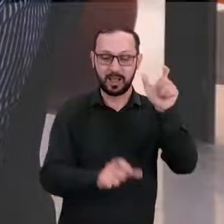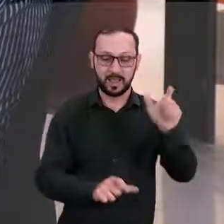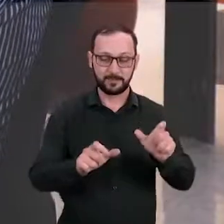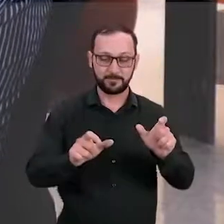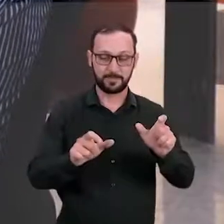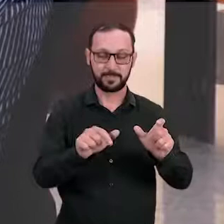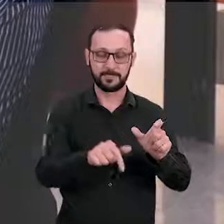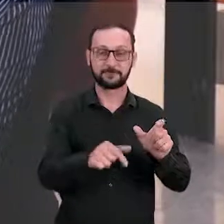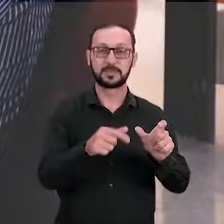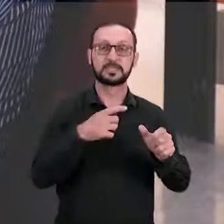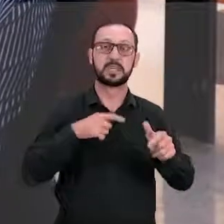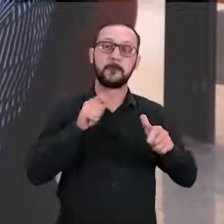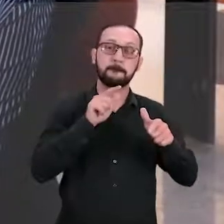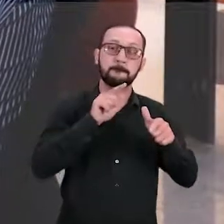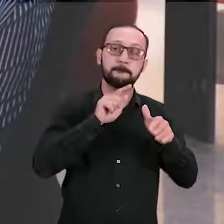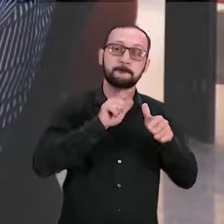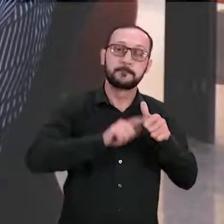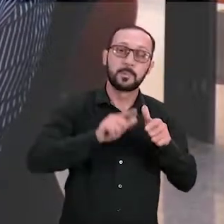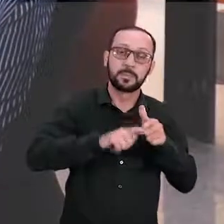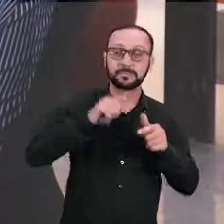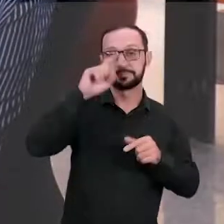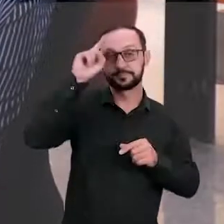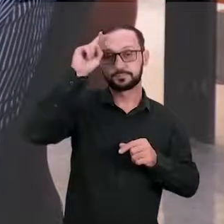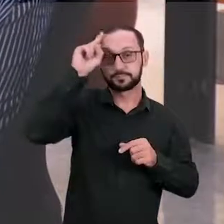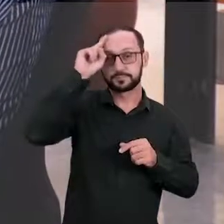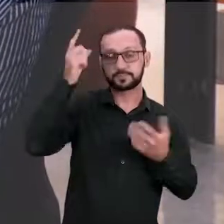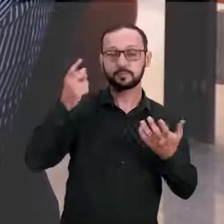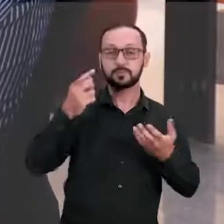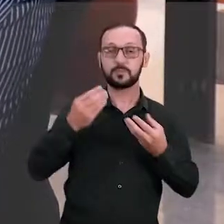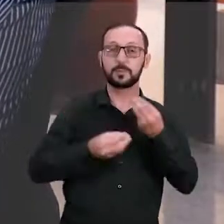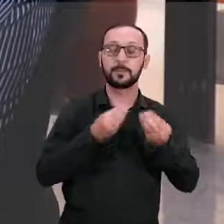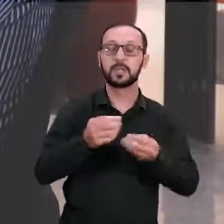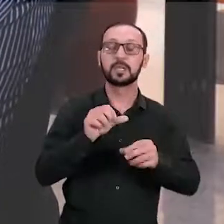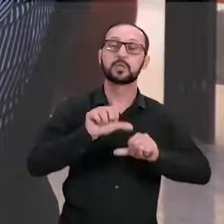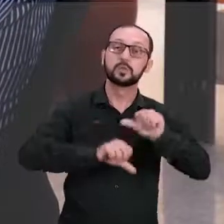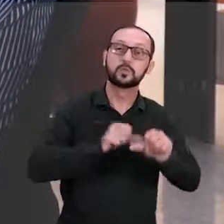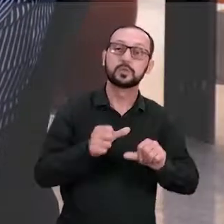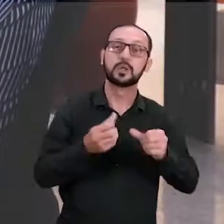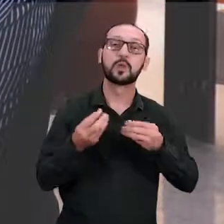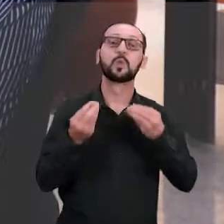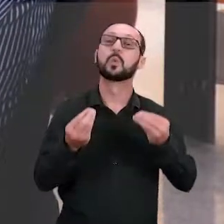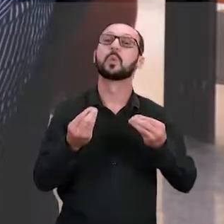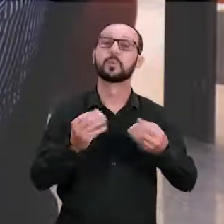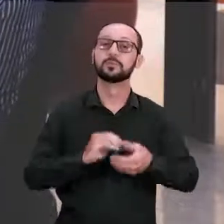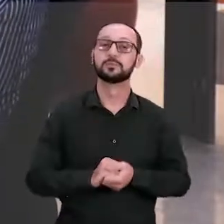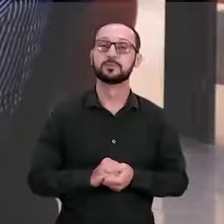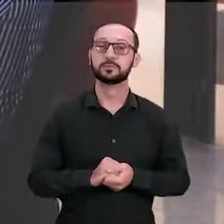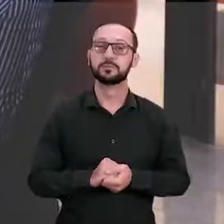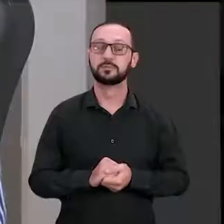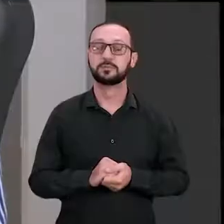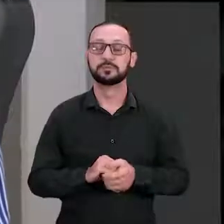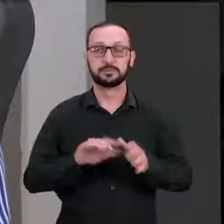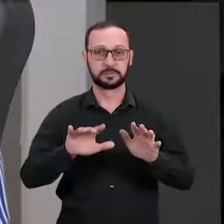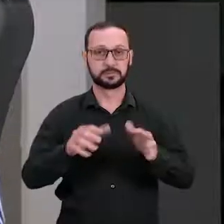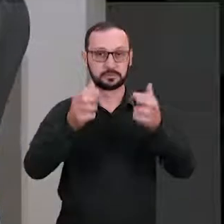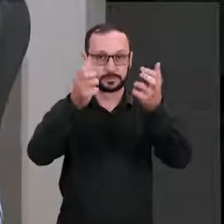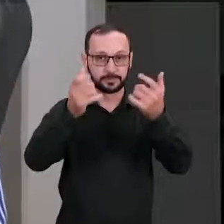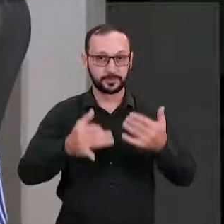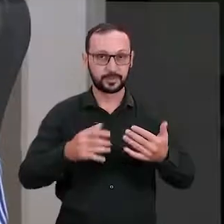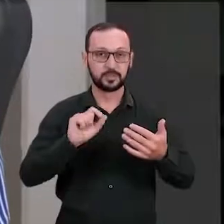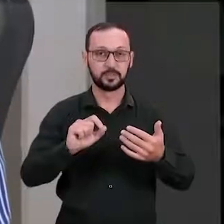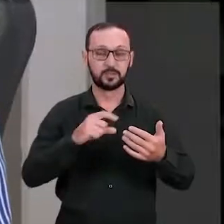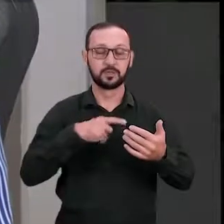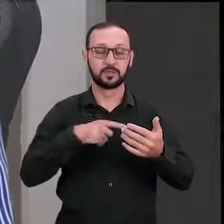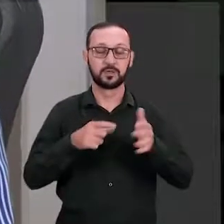humano administrar esses problemas, entendeu, do dia a dia, para ele não se tornar isso? Como que é possível? É o que eu já falei,